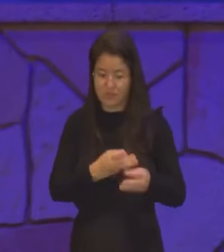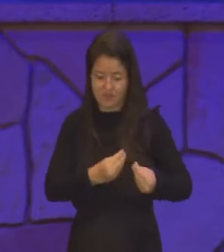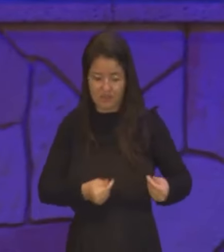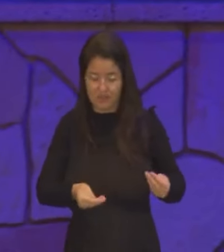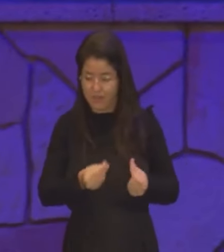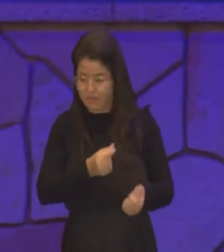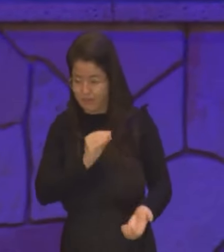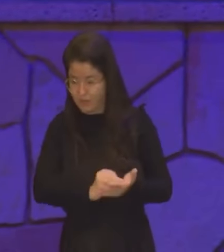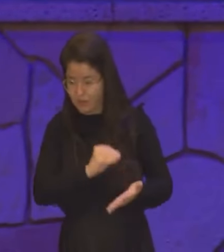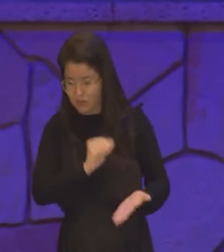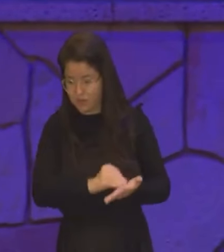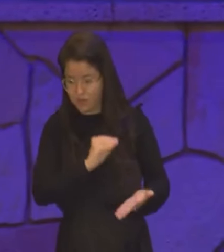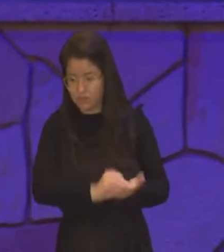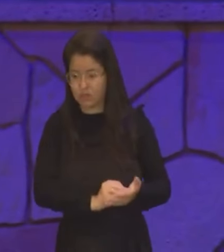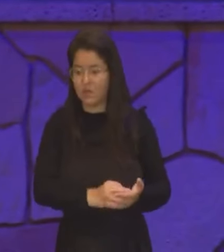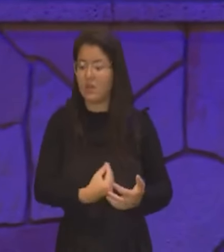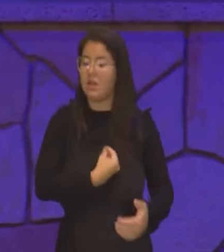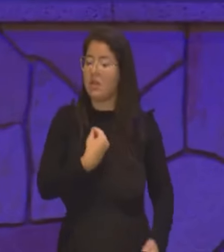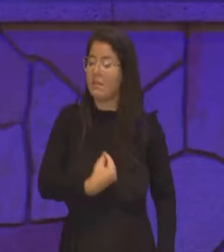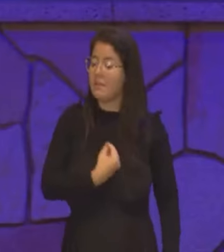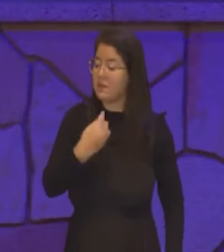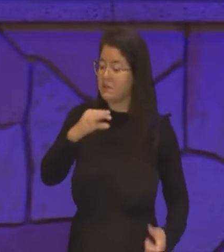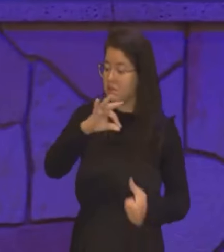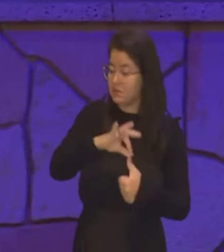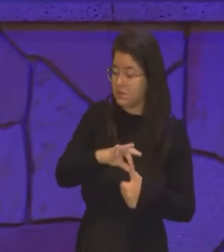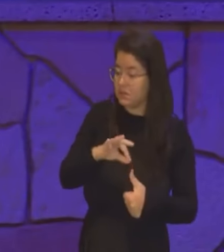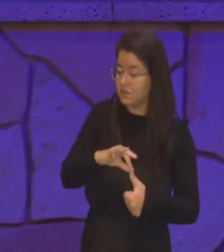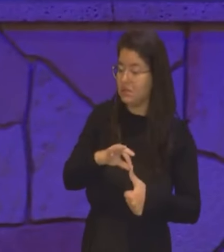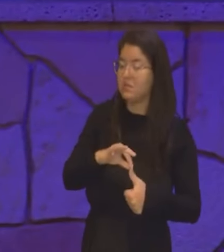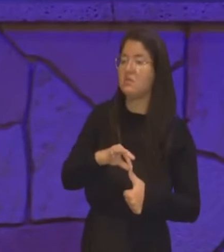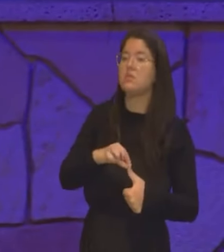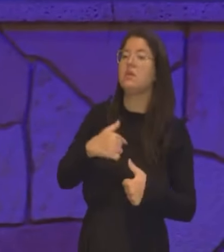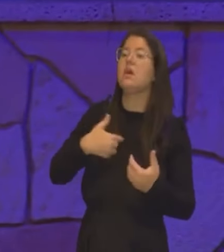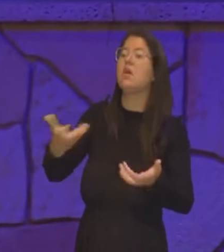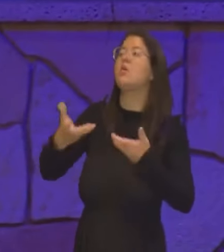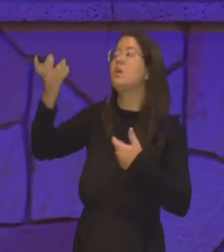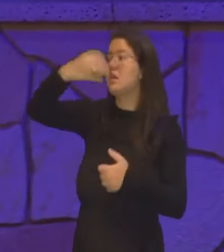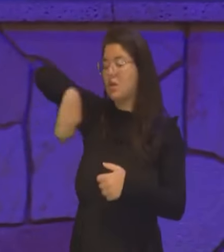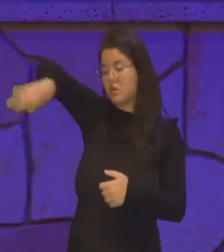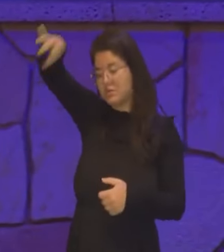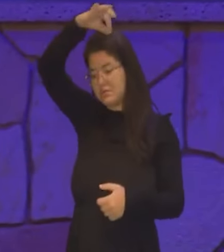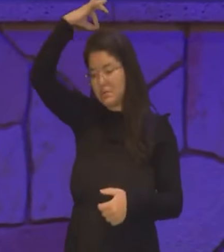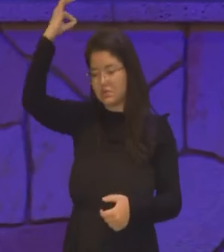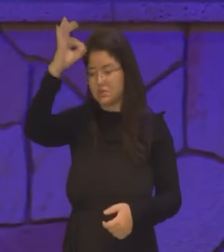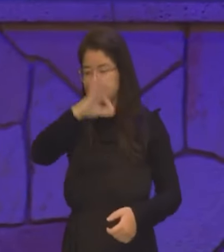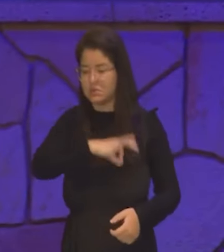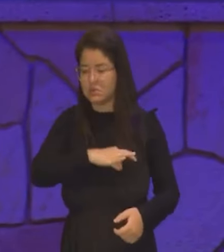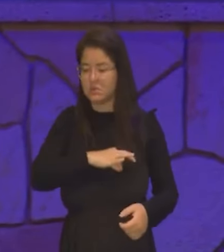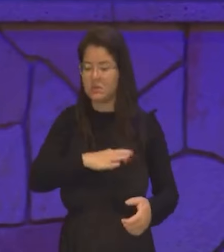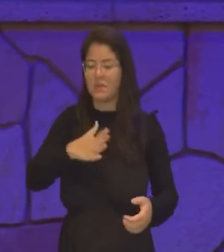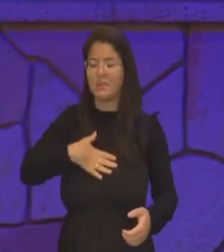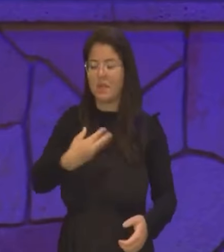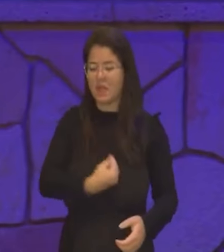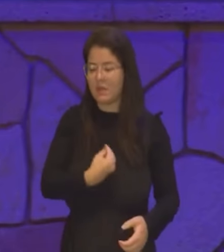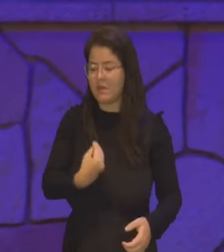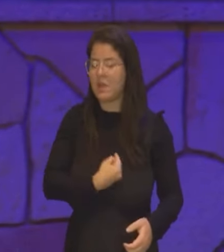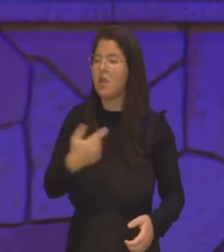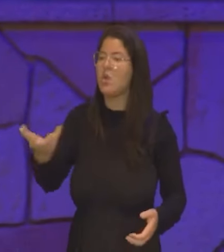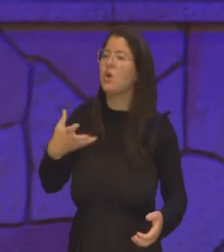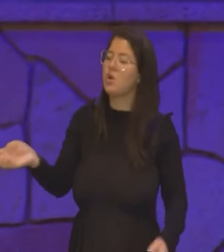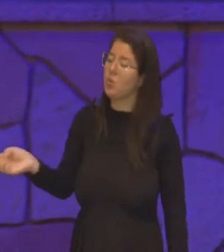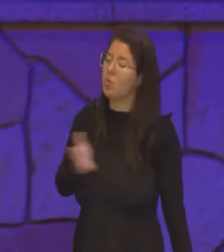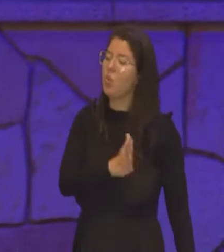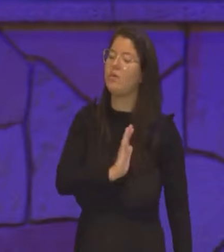insensível, eu quero a presença de Cristo em mim, eu quero esse Espírito Santo em minha vida. Eu quero um novo